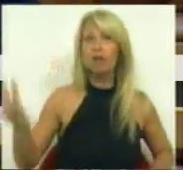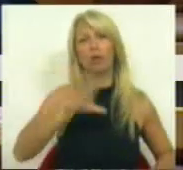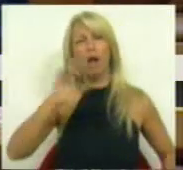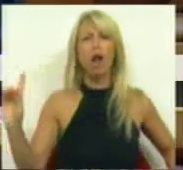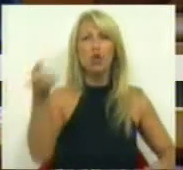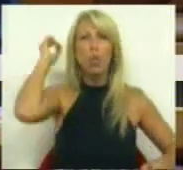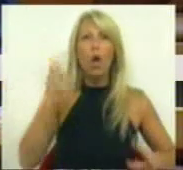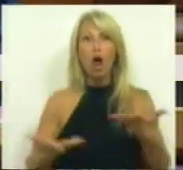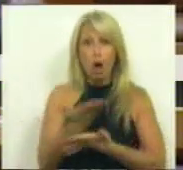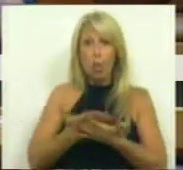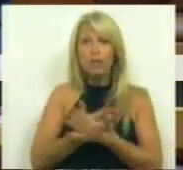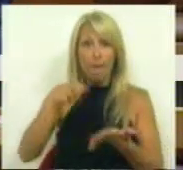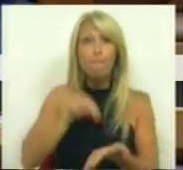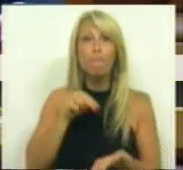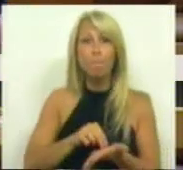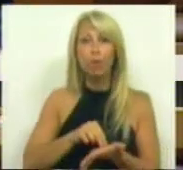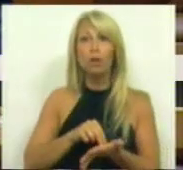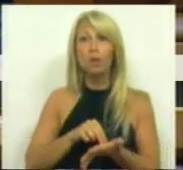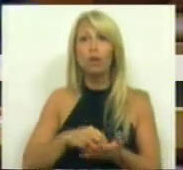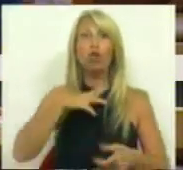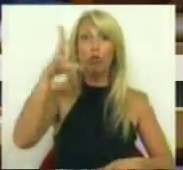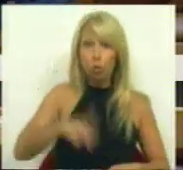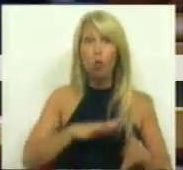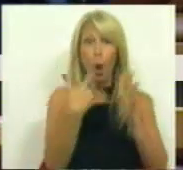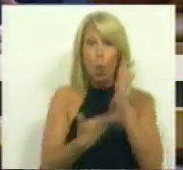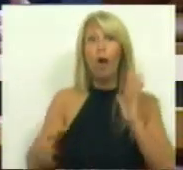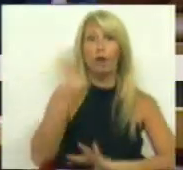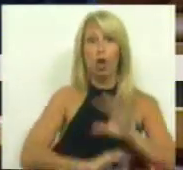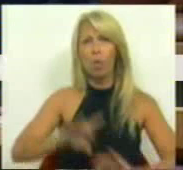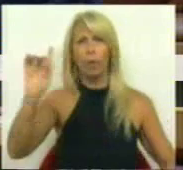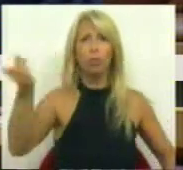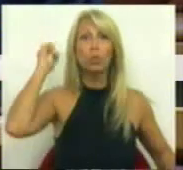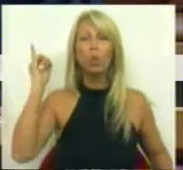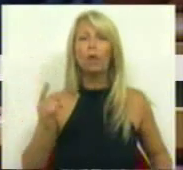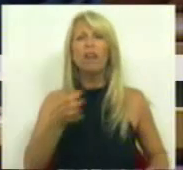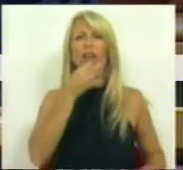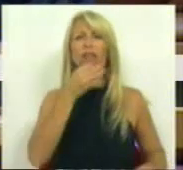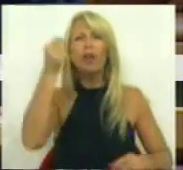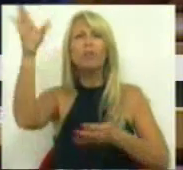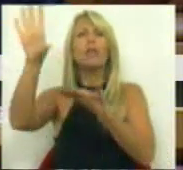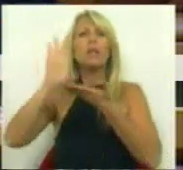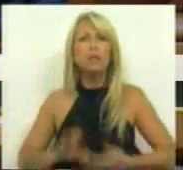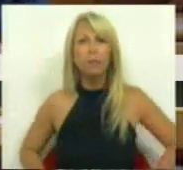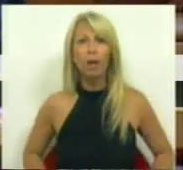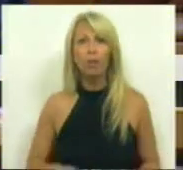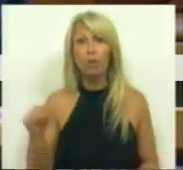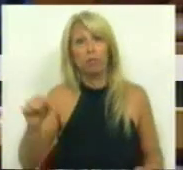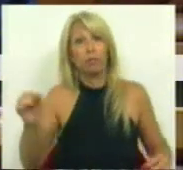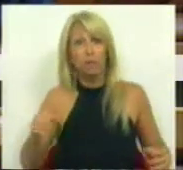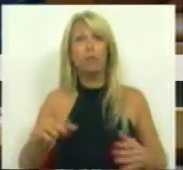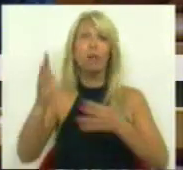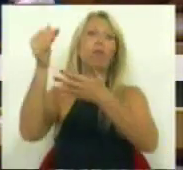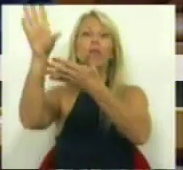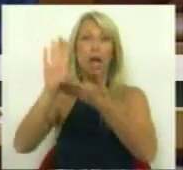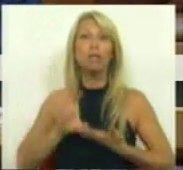da posição de Portugal no quadro europeu. E falam-nos de financiamento. Sim,